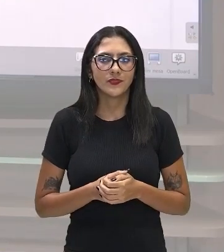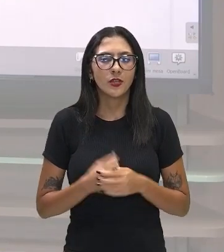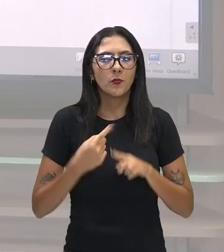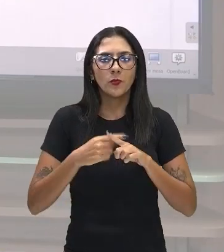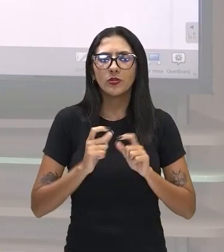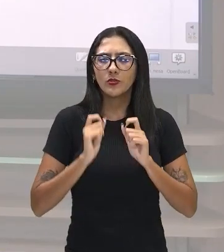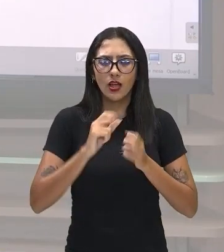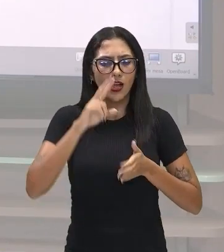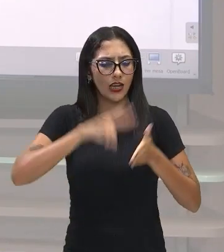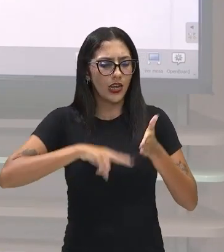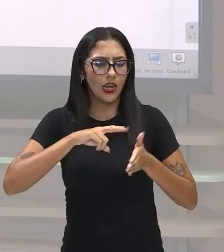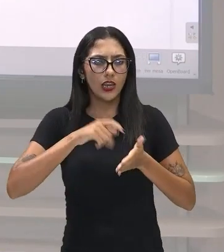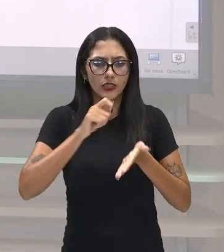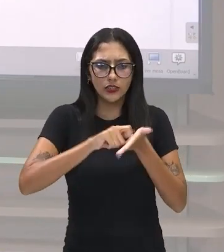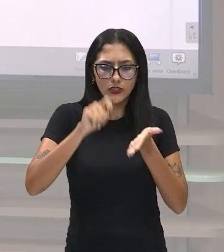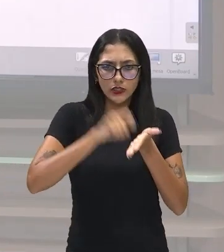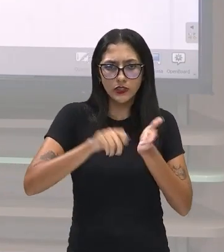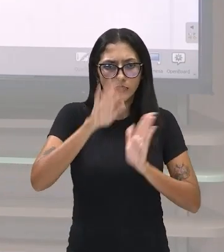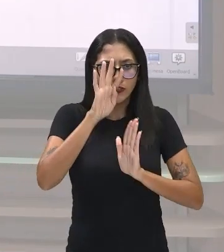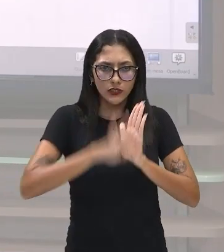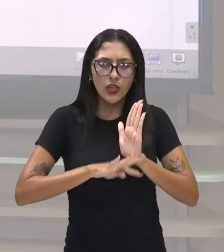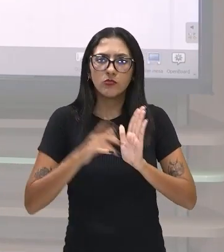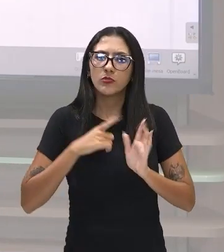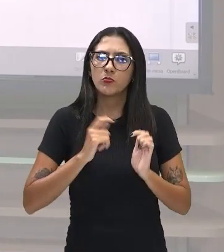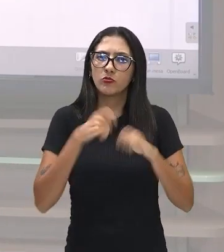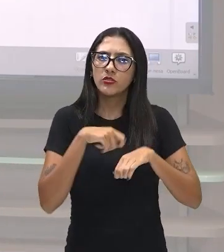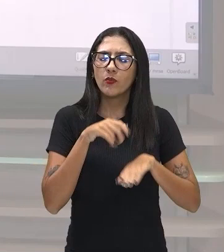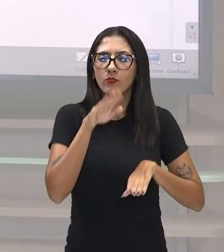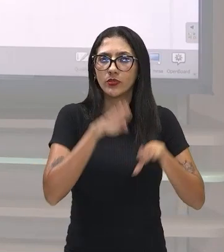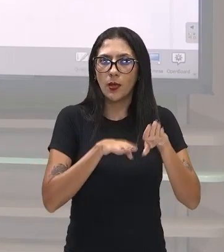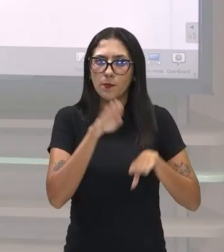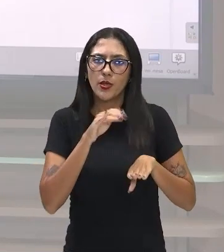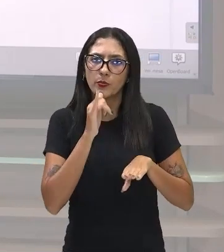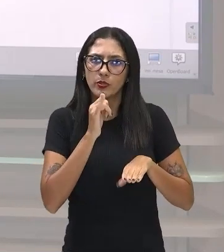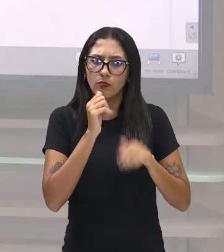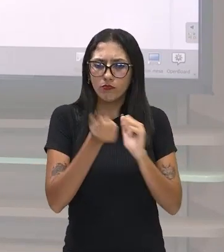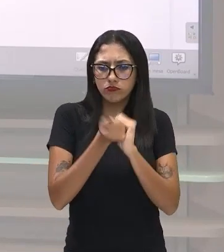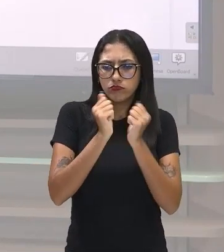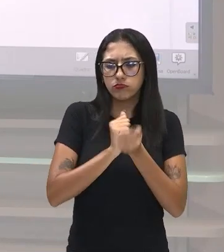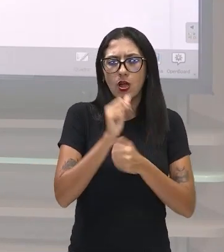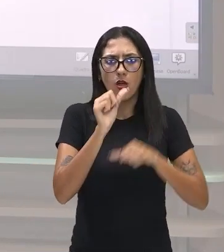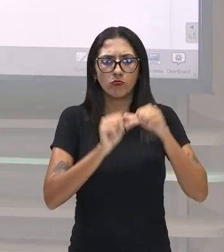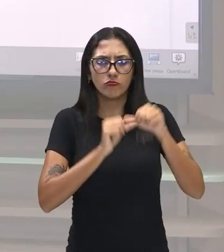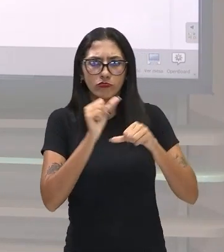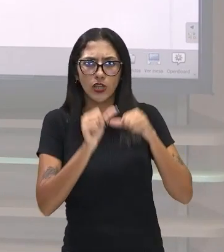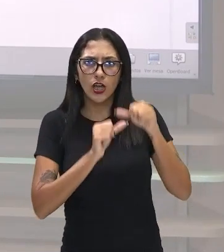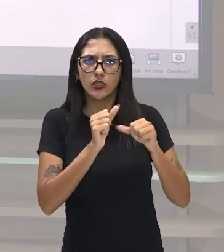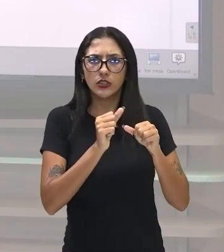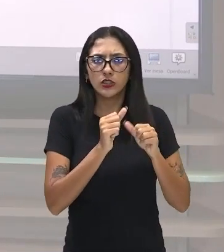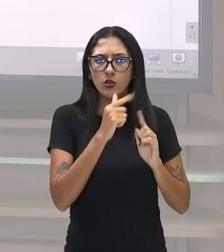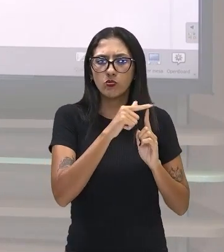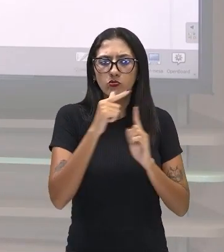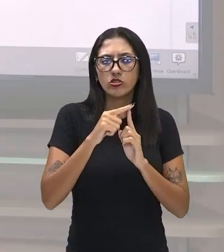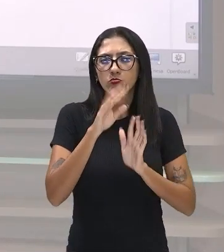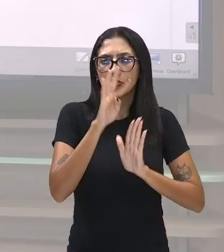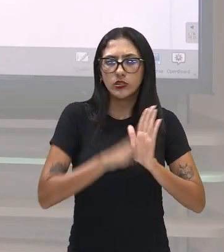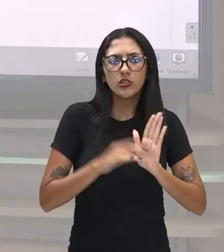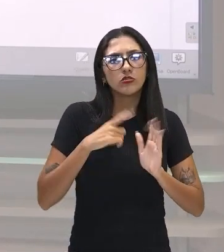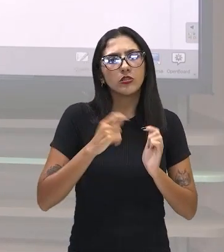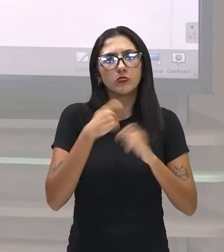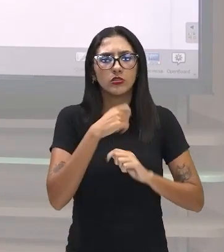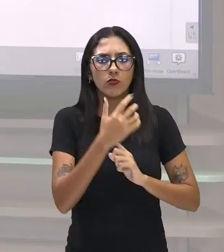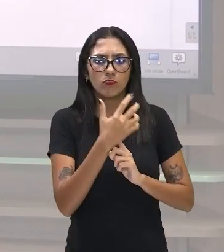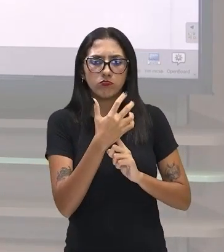escrita, os textos, eles podem, dependendo da manipulação da linguagem, eles podem induzir as pessoas ao erro, a um entendimento